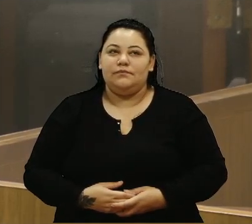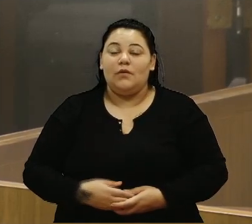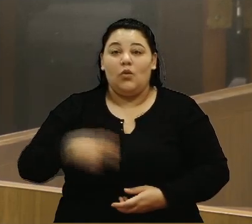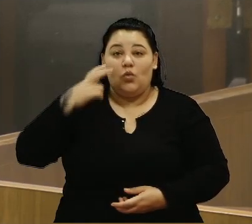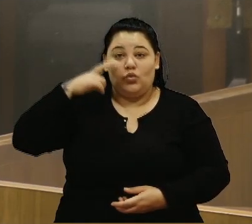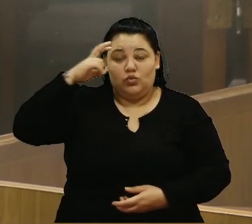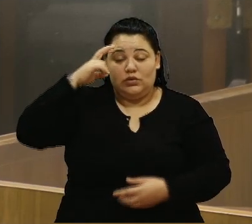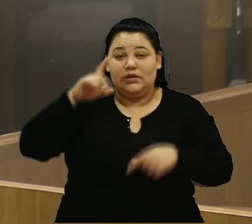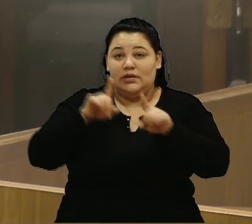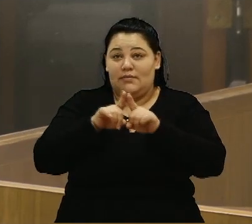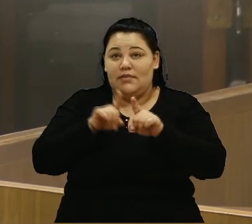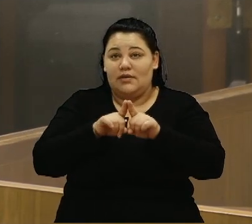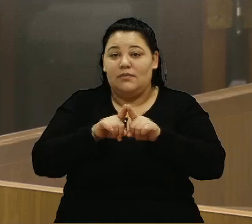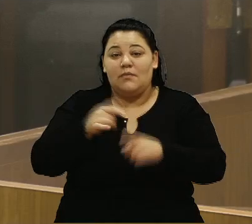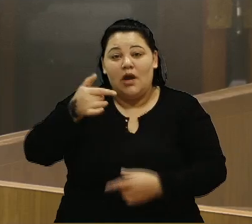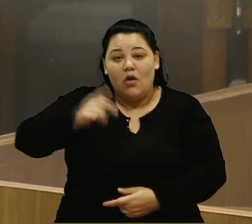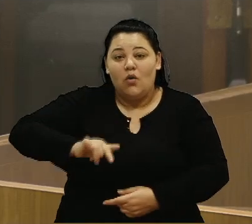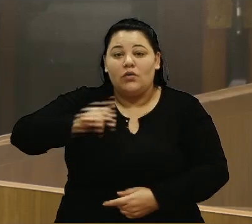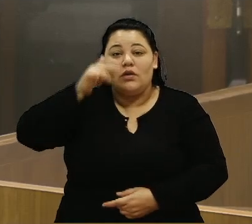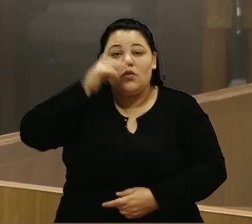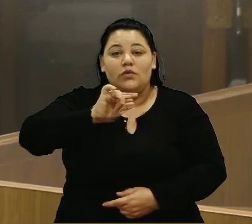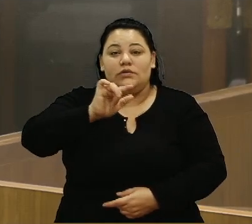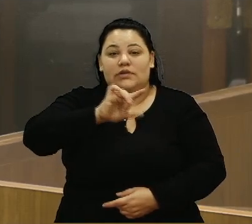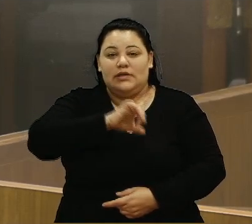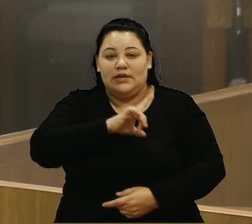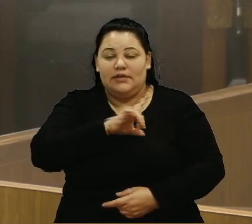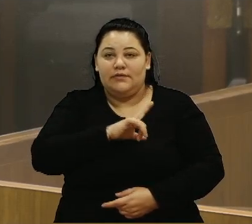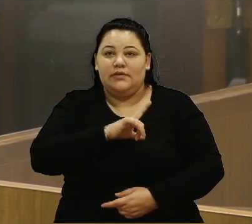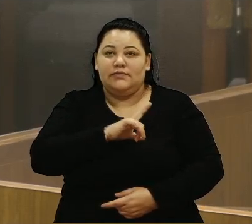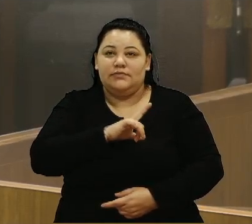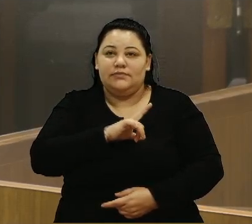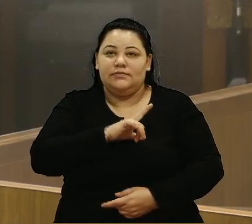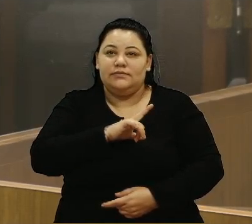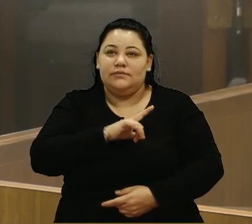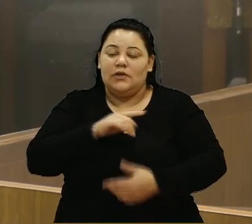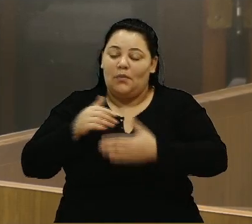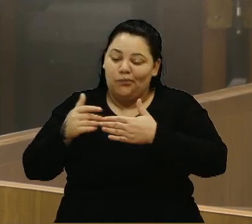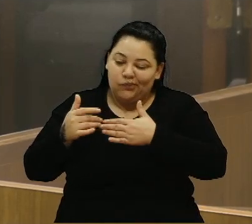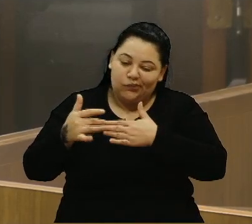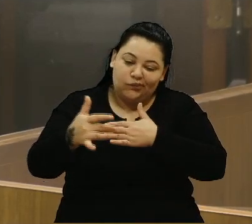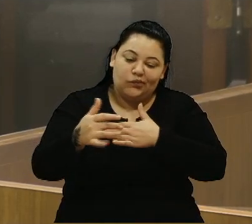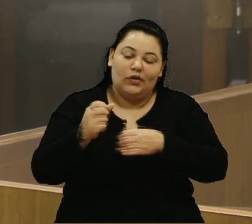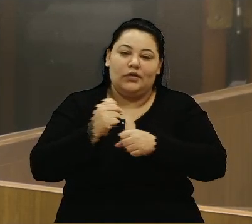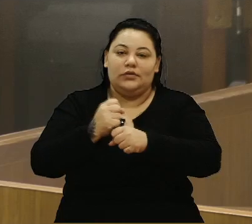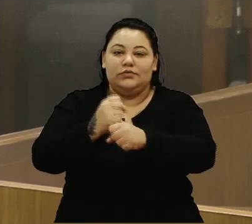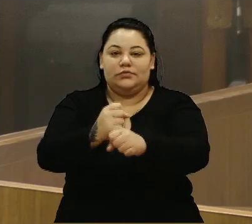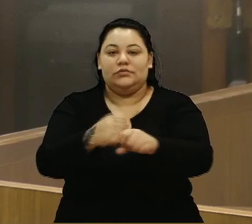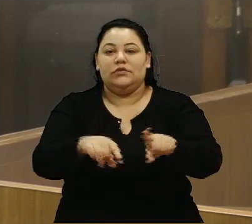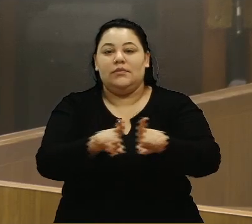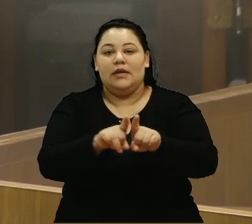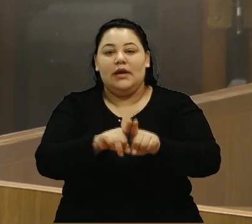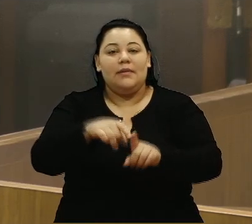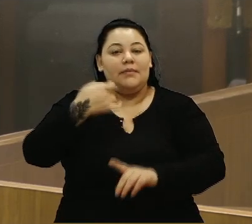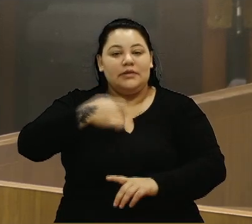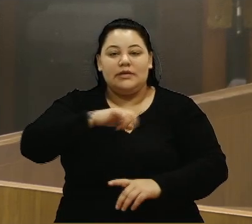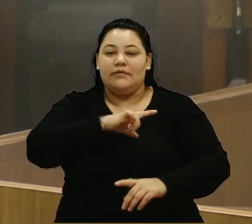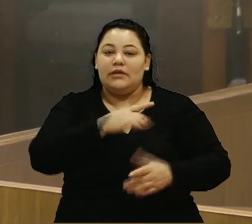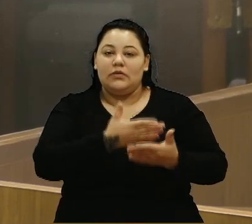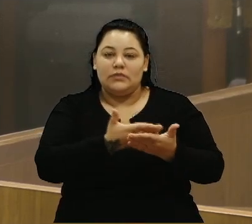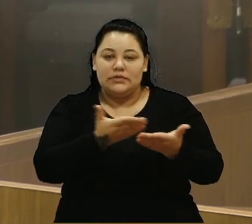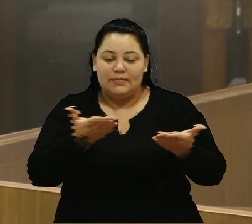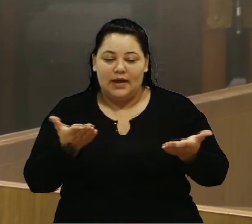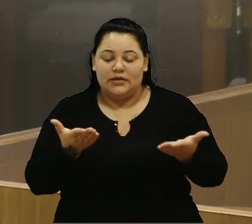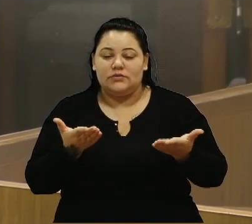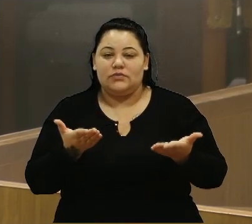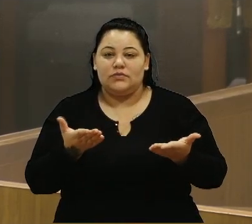cultural também foi uma outra conquista que a gente teve nesses longos anos aí, que precisava de um espaço para a